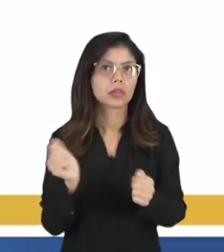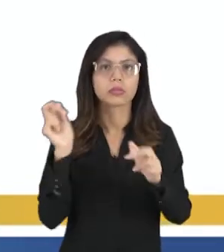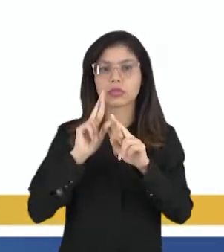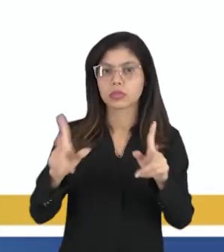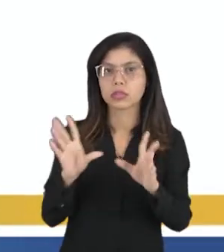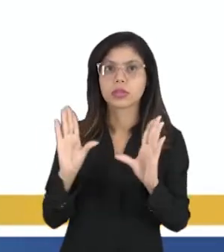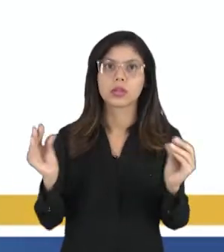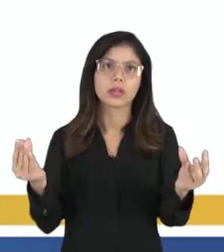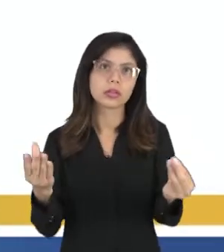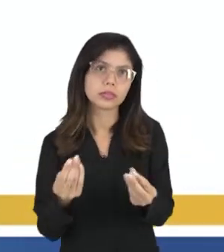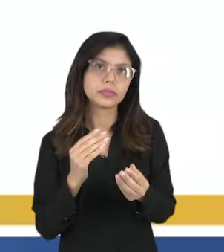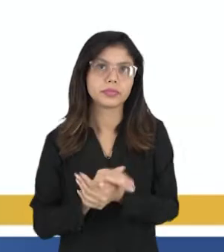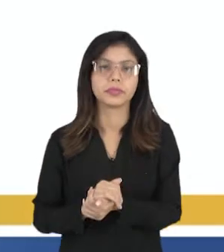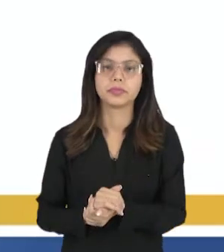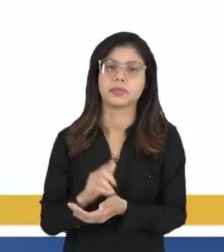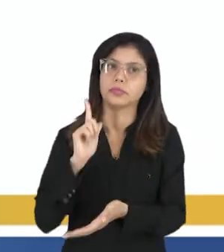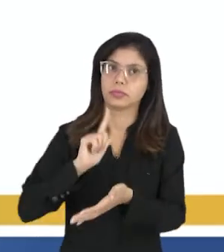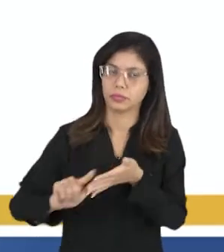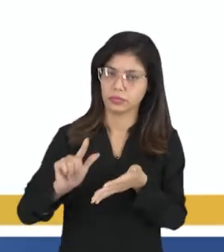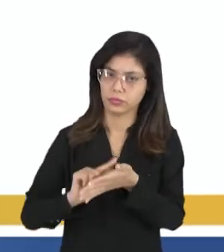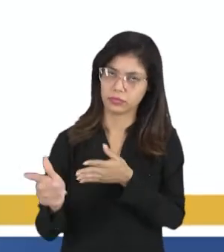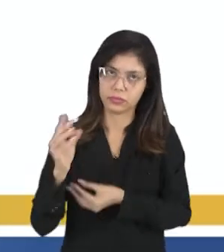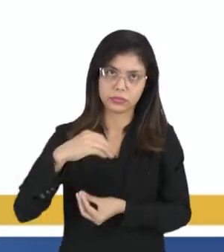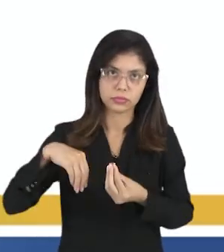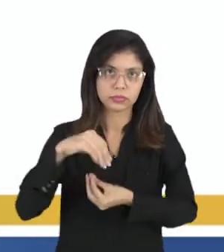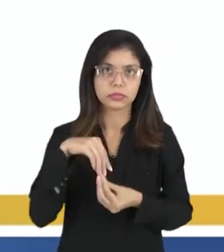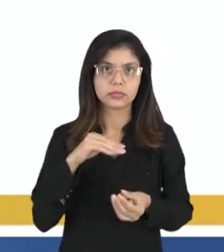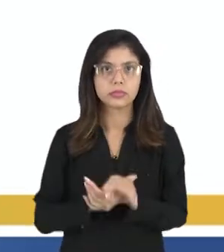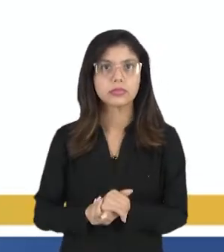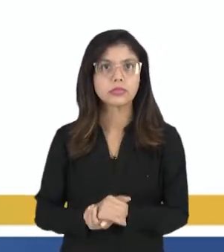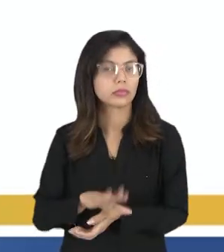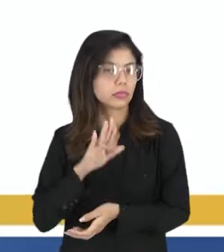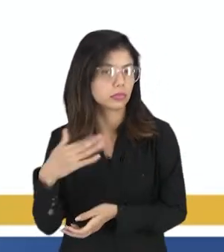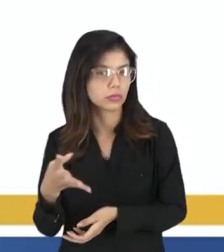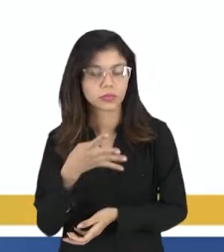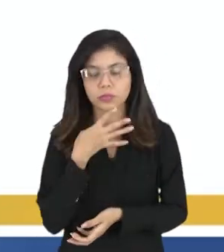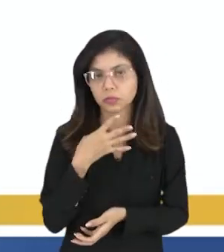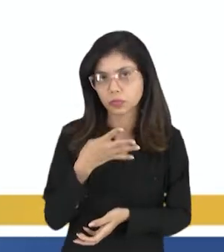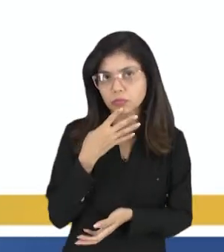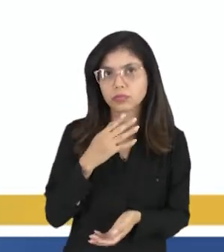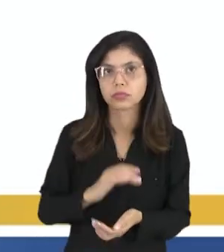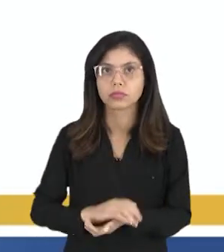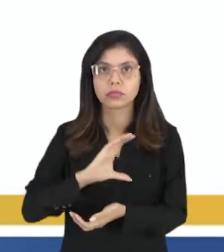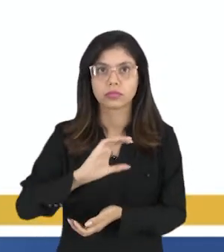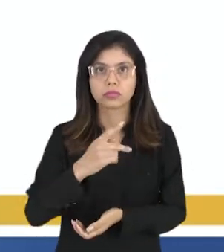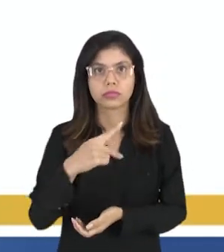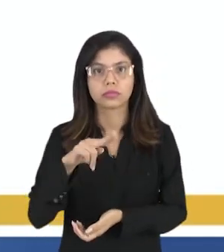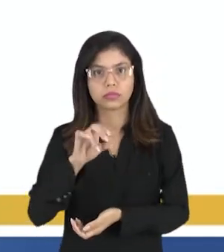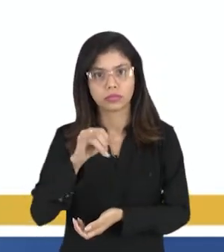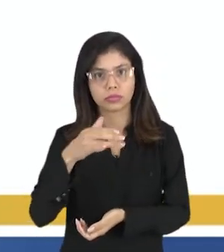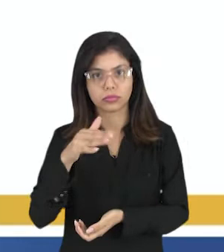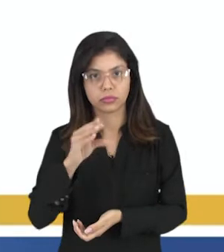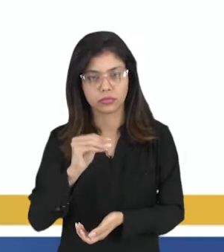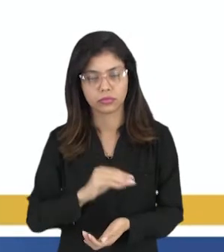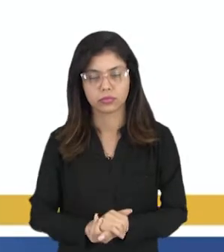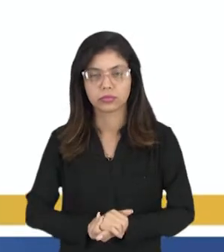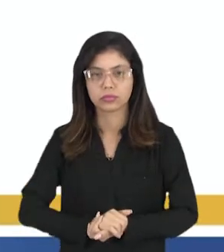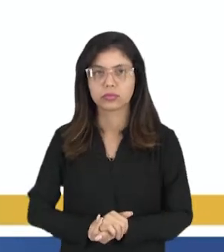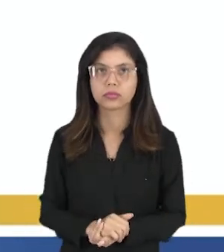distinguir uma substância pura de uma mistura ao conhecermos sua composição,